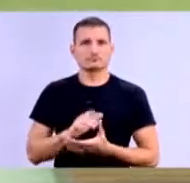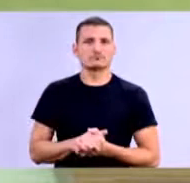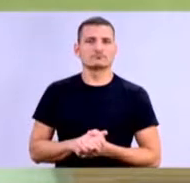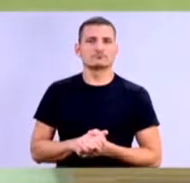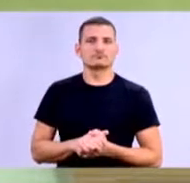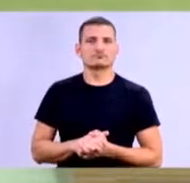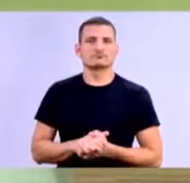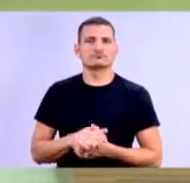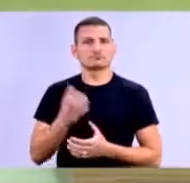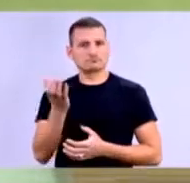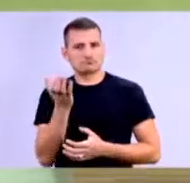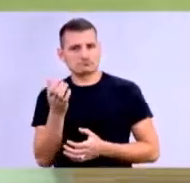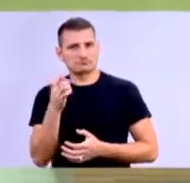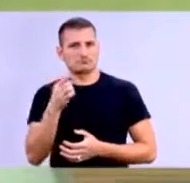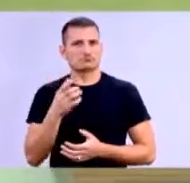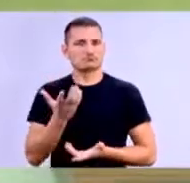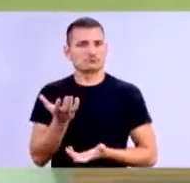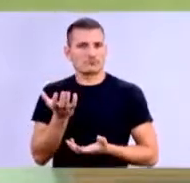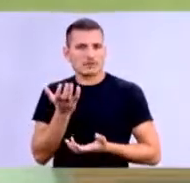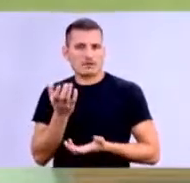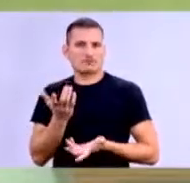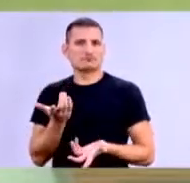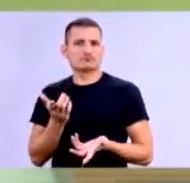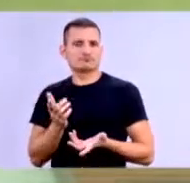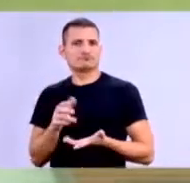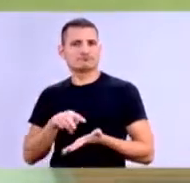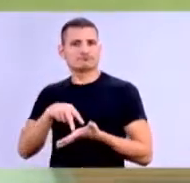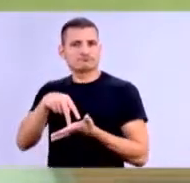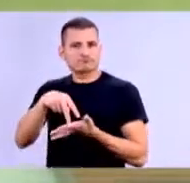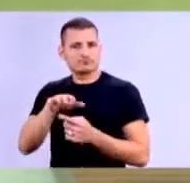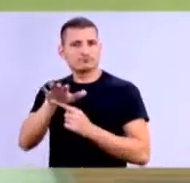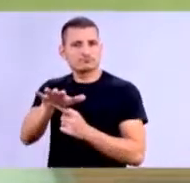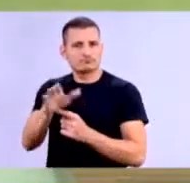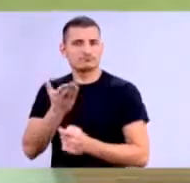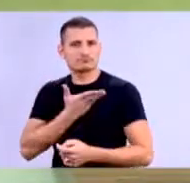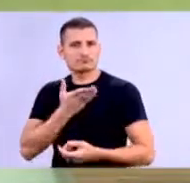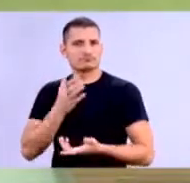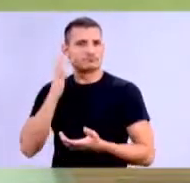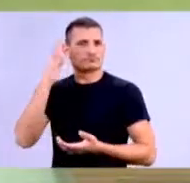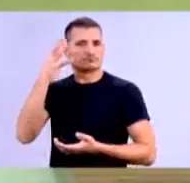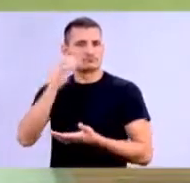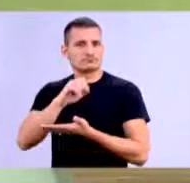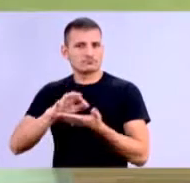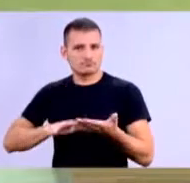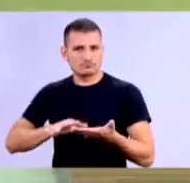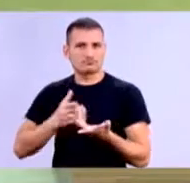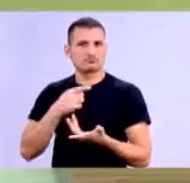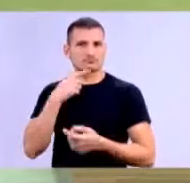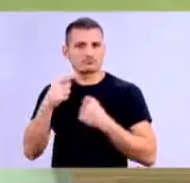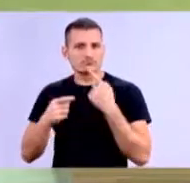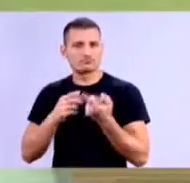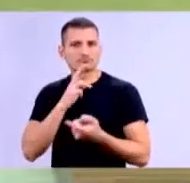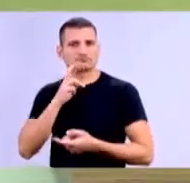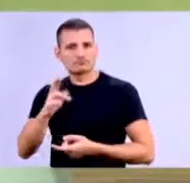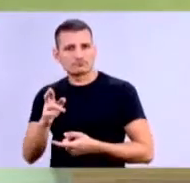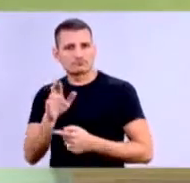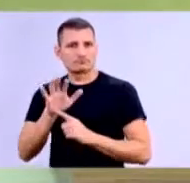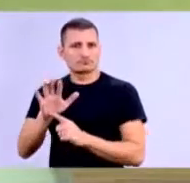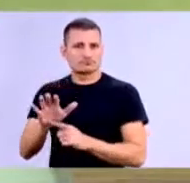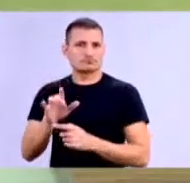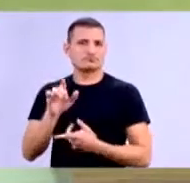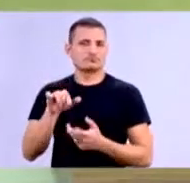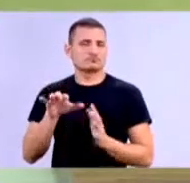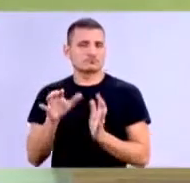autonomia, quando você se dispõe a ajudar um colega, a resolver uma atividade, a tirar uma dúvida, a formar um grupo